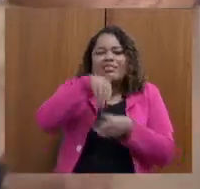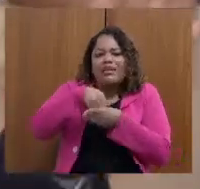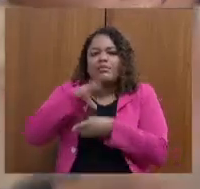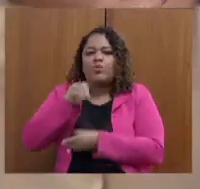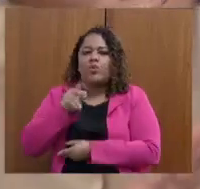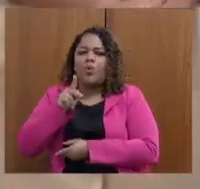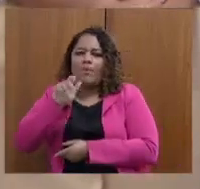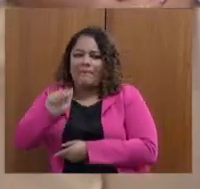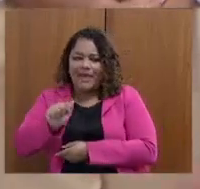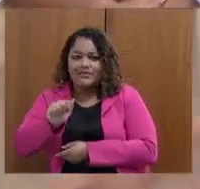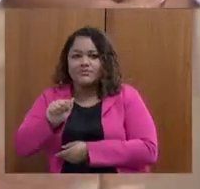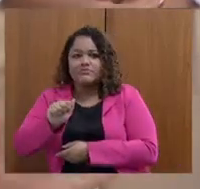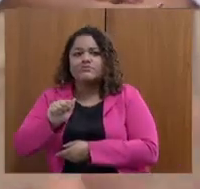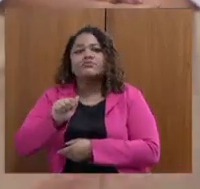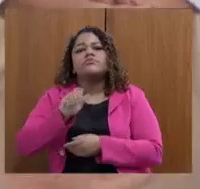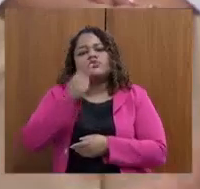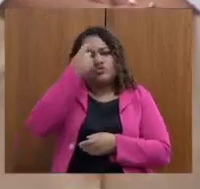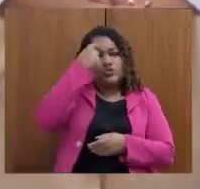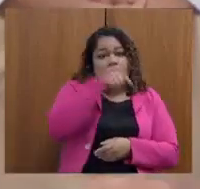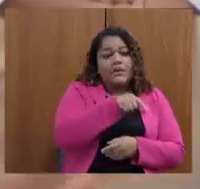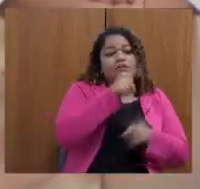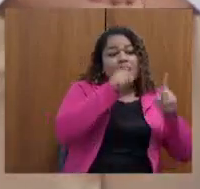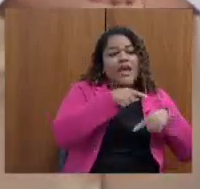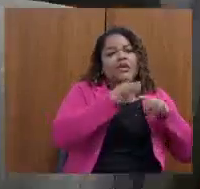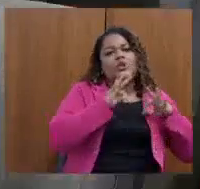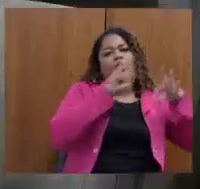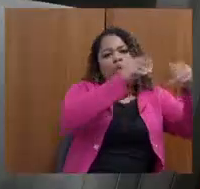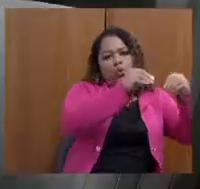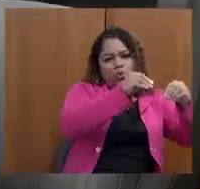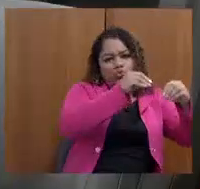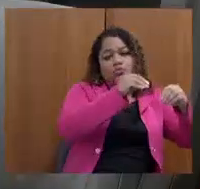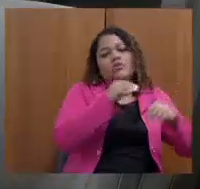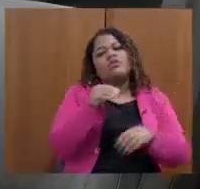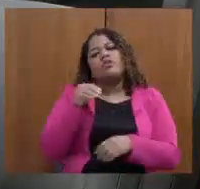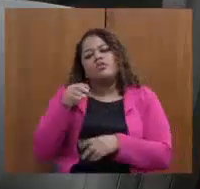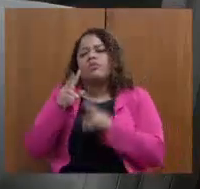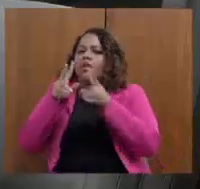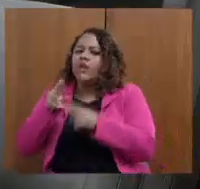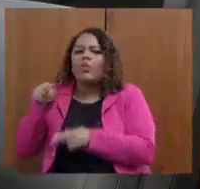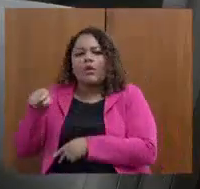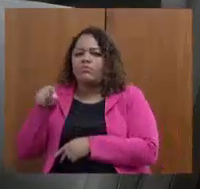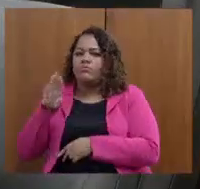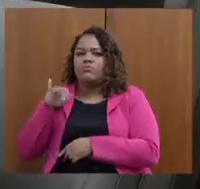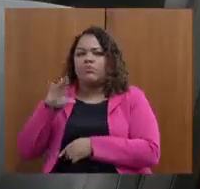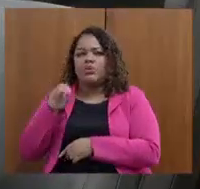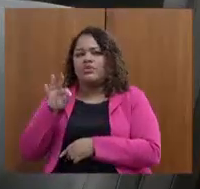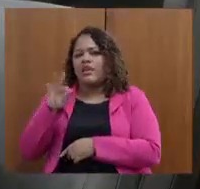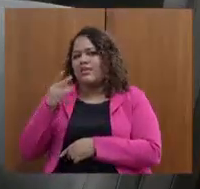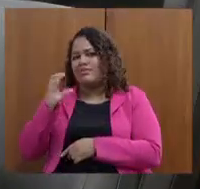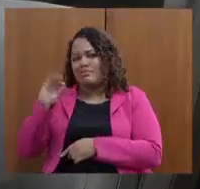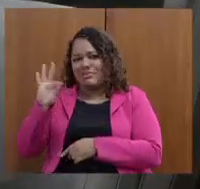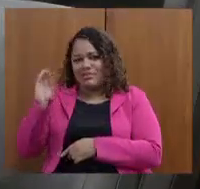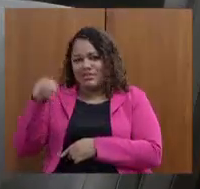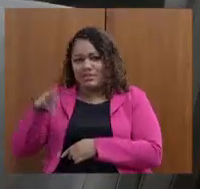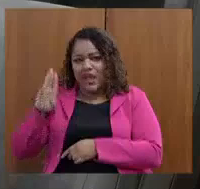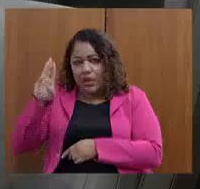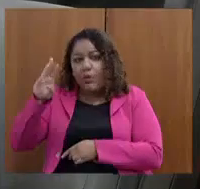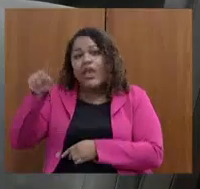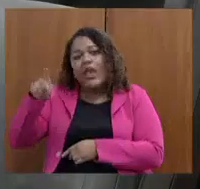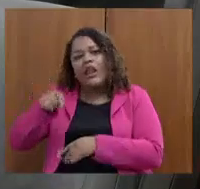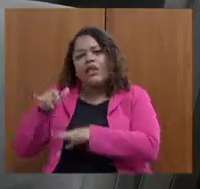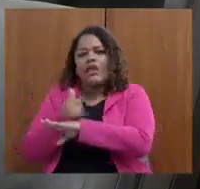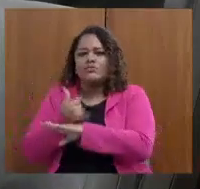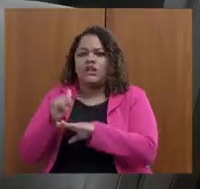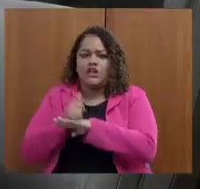a biotectal ele para a gente ele é meio ele não é fim ele não é o fim em si mesmo estamos trabalhando com diversas